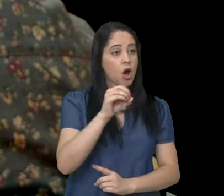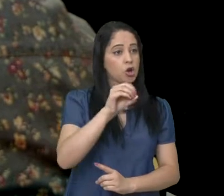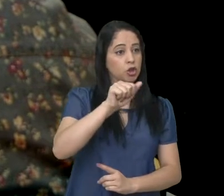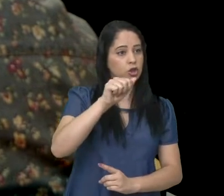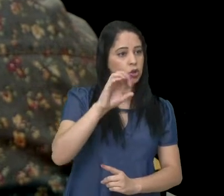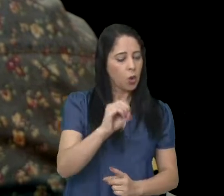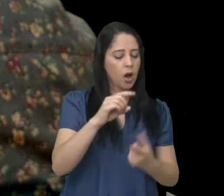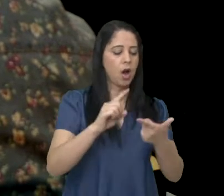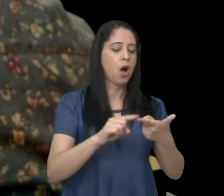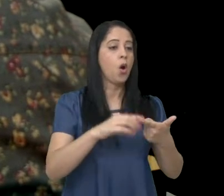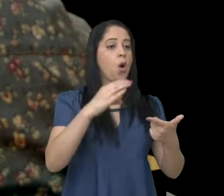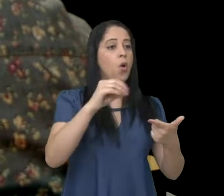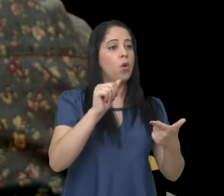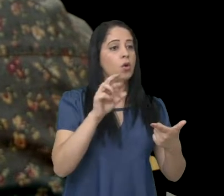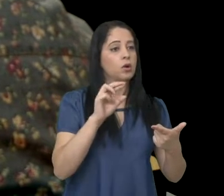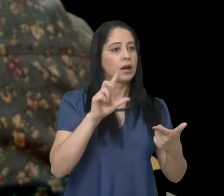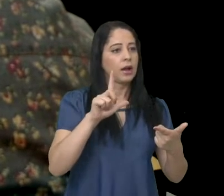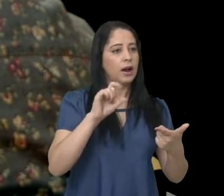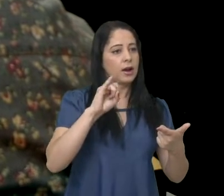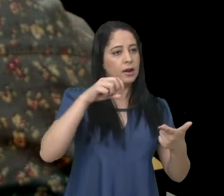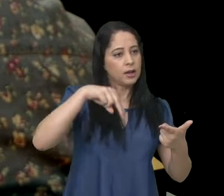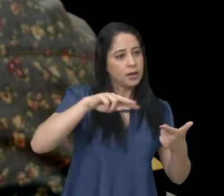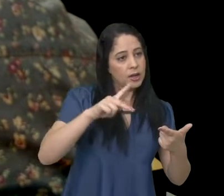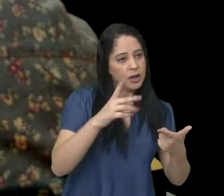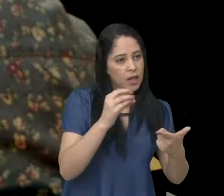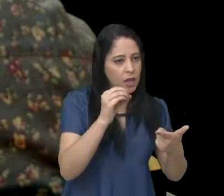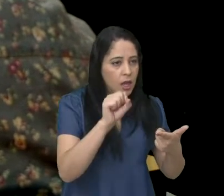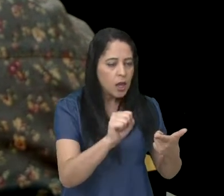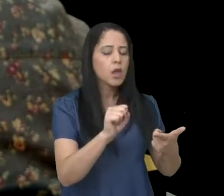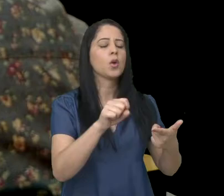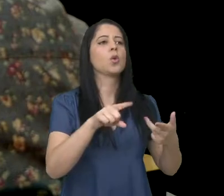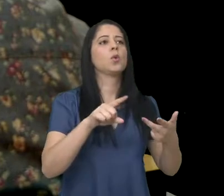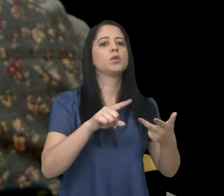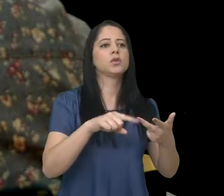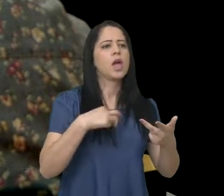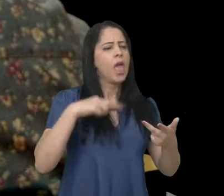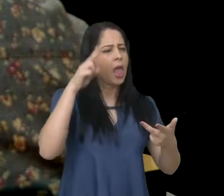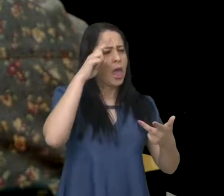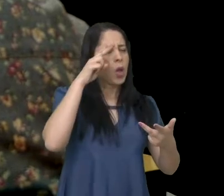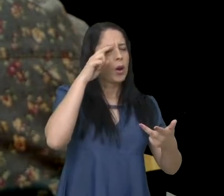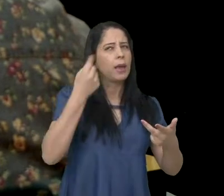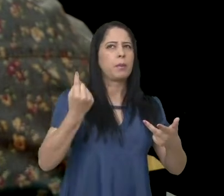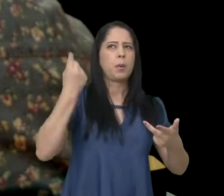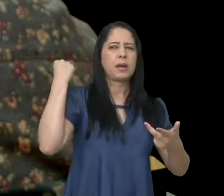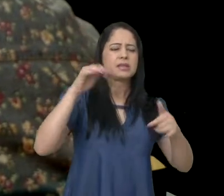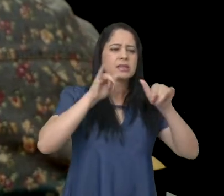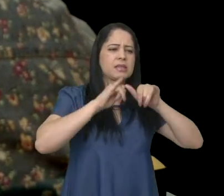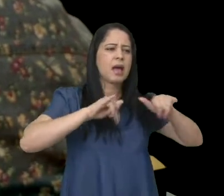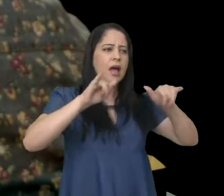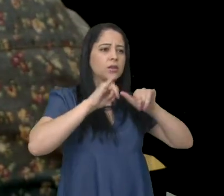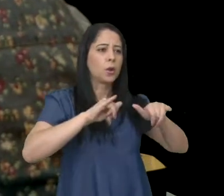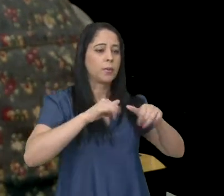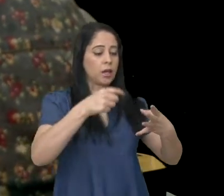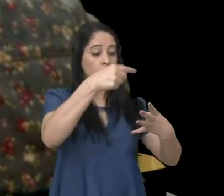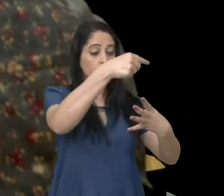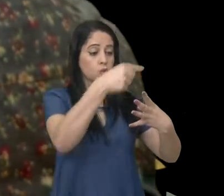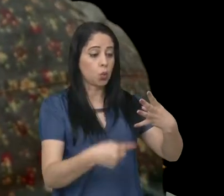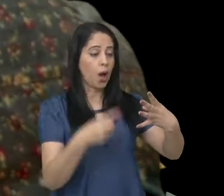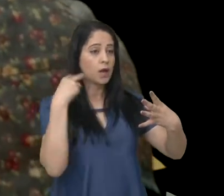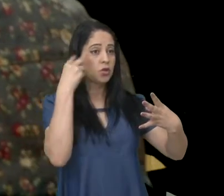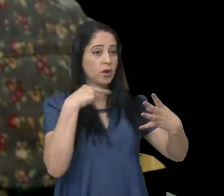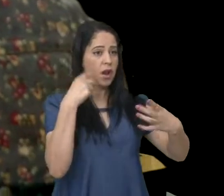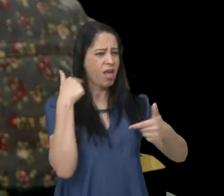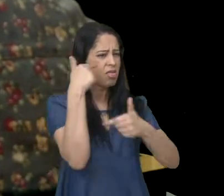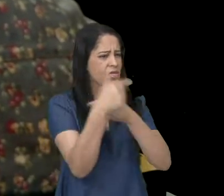Carlinhos de Almeida foi vereador aqui. Eu lembro numa campanha eleitoral que os 4 vereadores